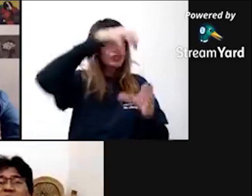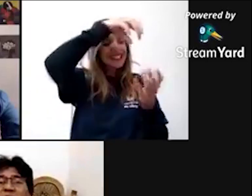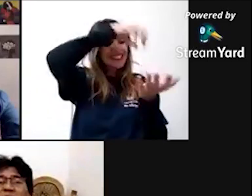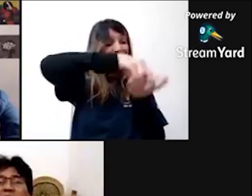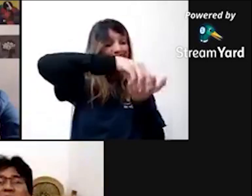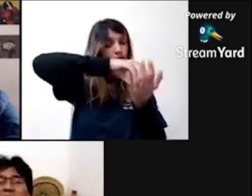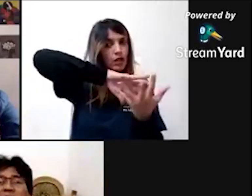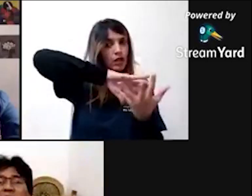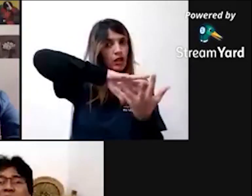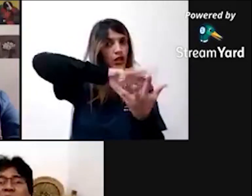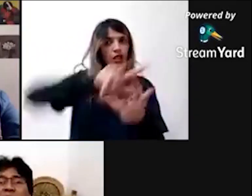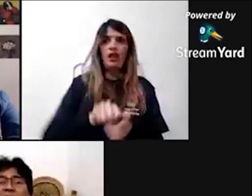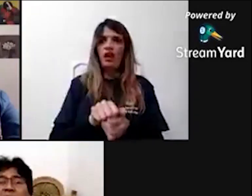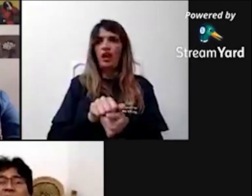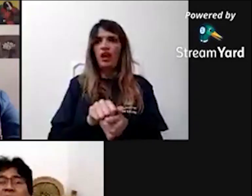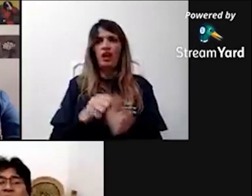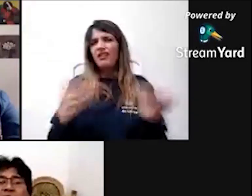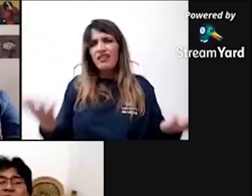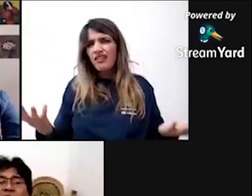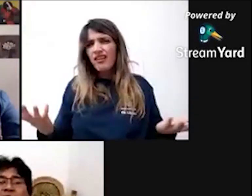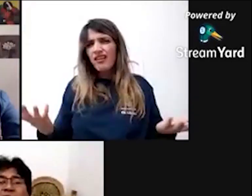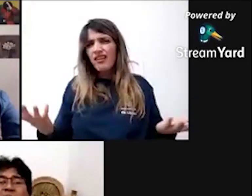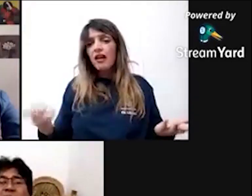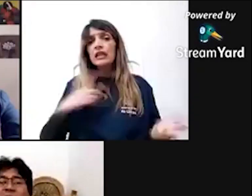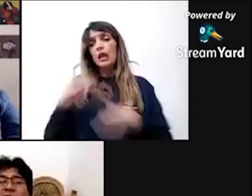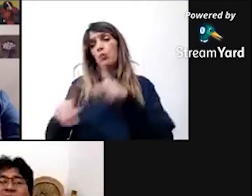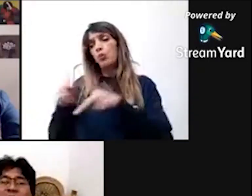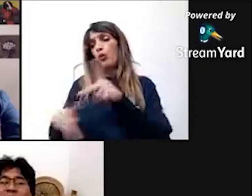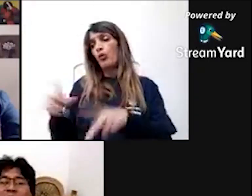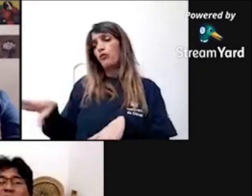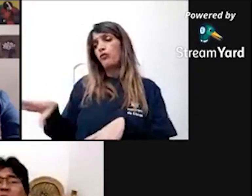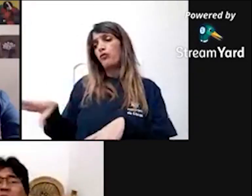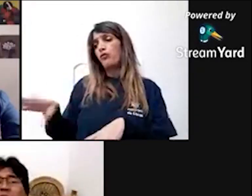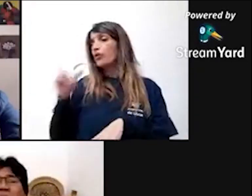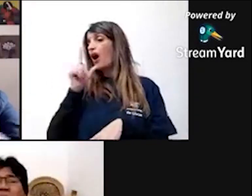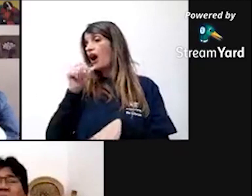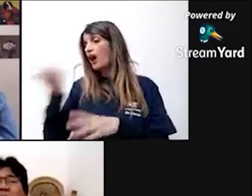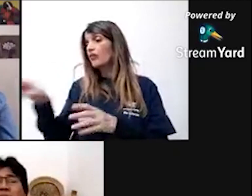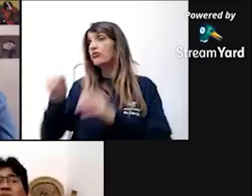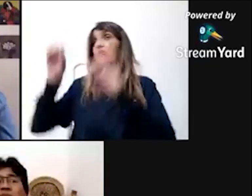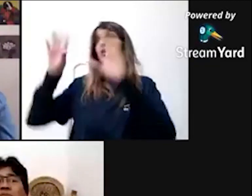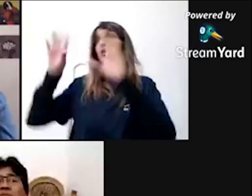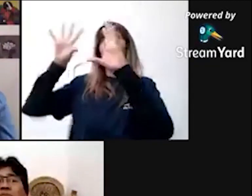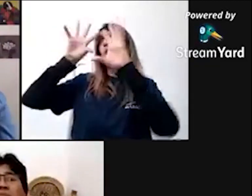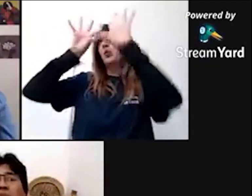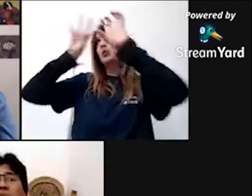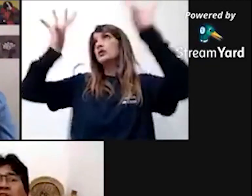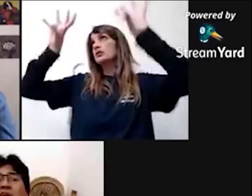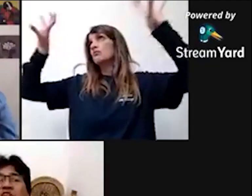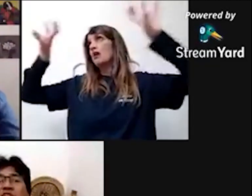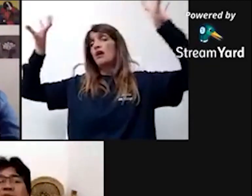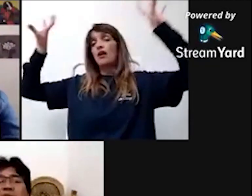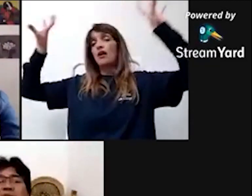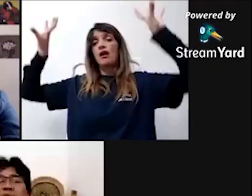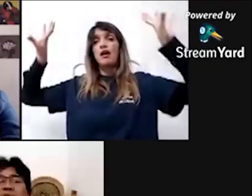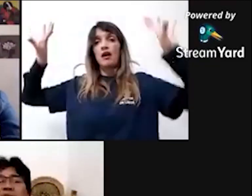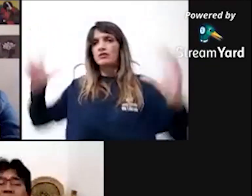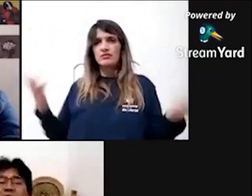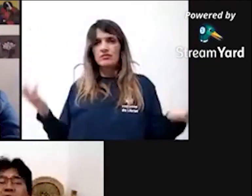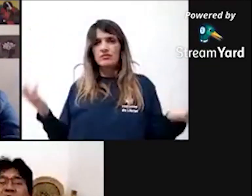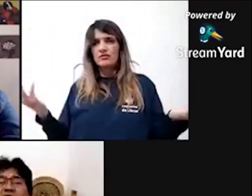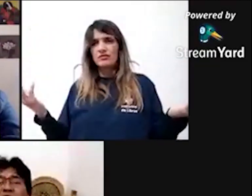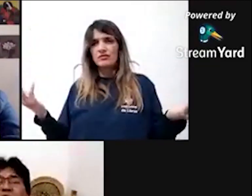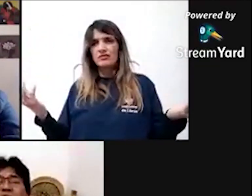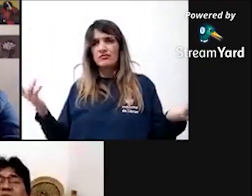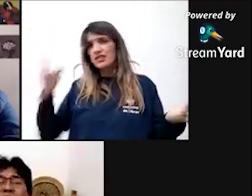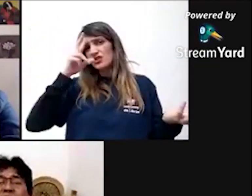terra? Então, há povos que vieram da água, que vieram do espaço, por meio de alienígena. Então,